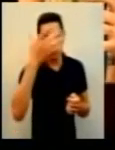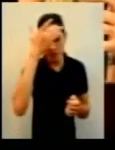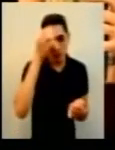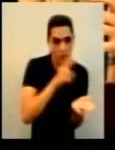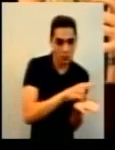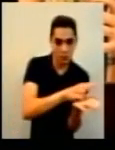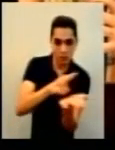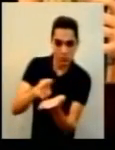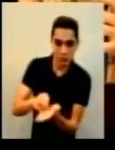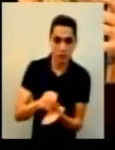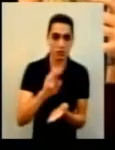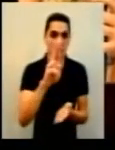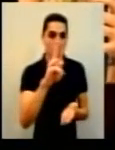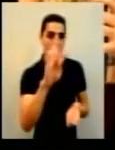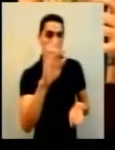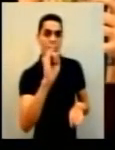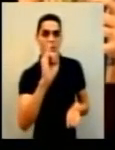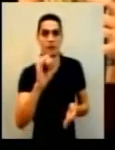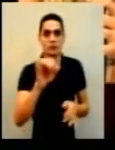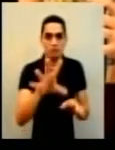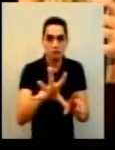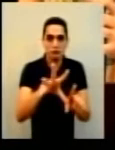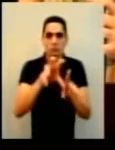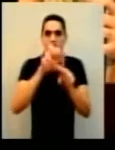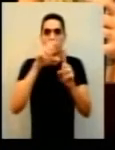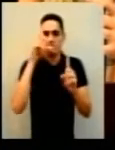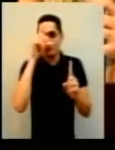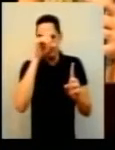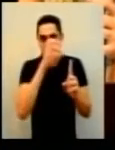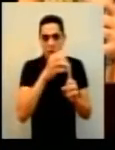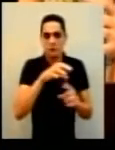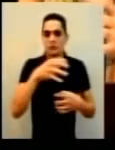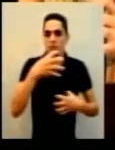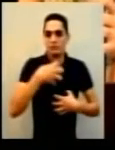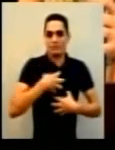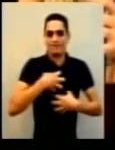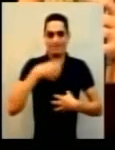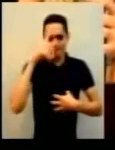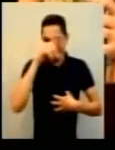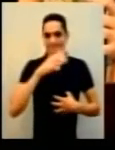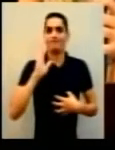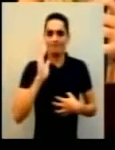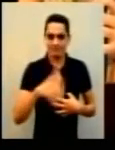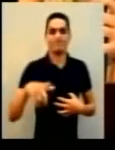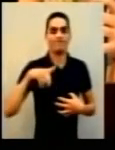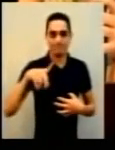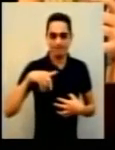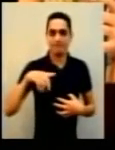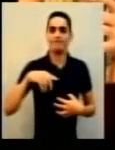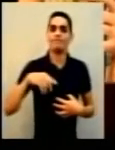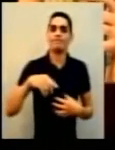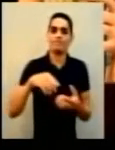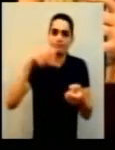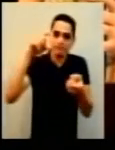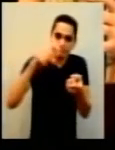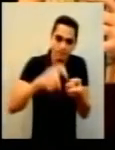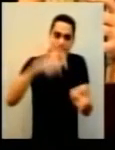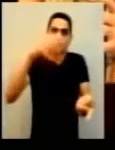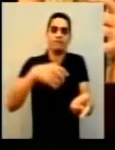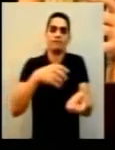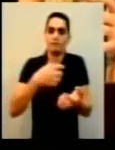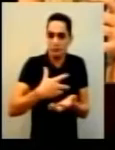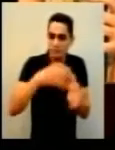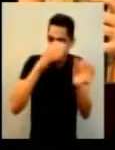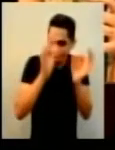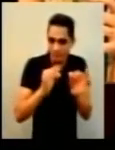síndrome respiratória, 69% já tem o diagnóstico de Covid confirmado e toda a assistência direcionada